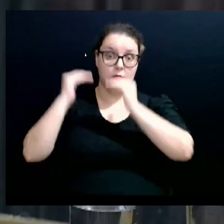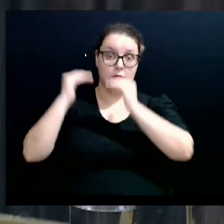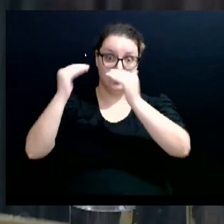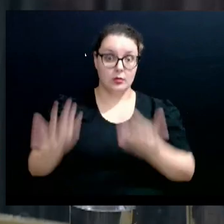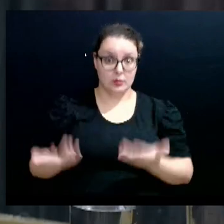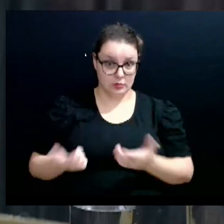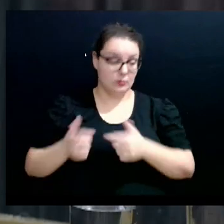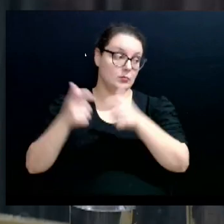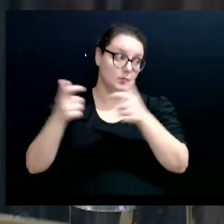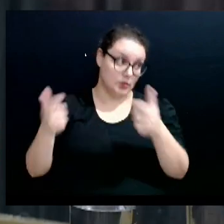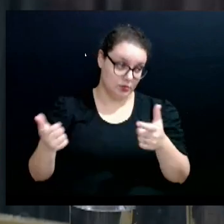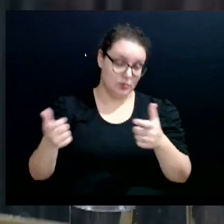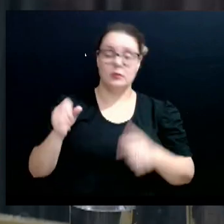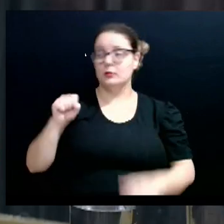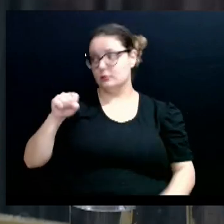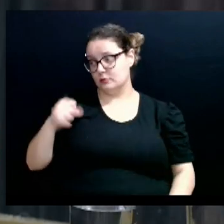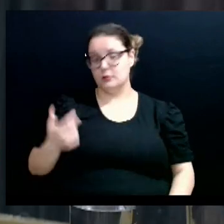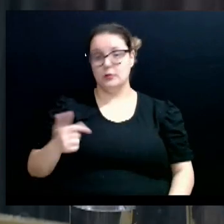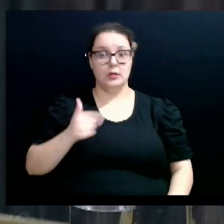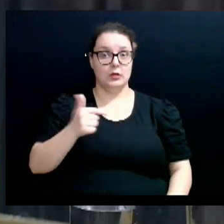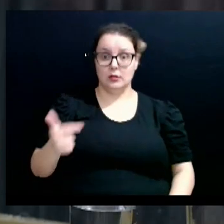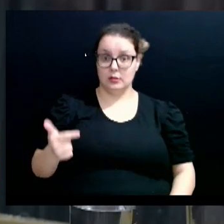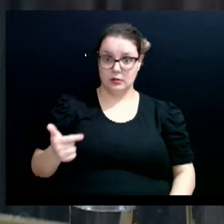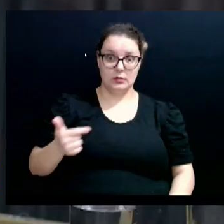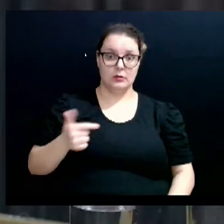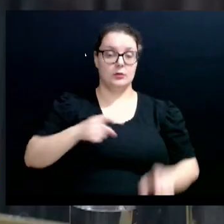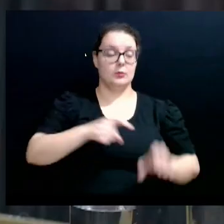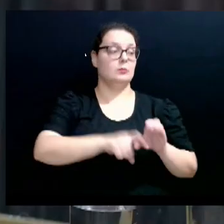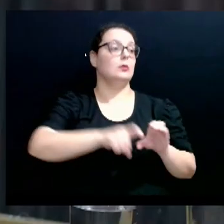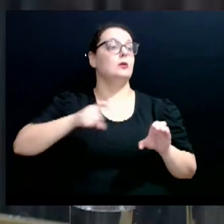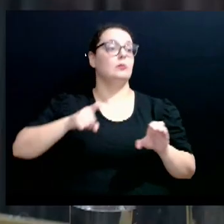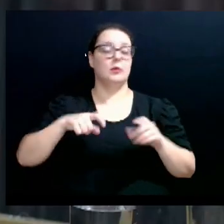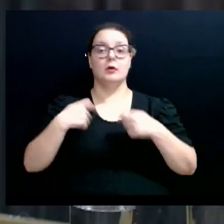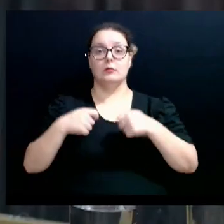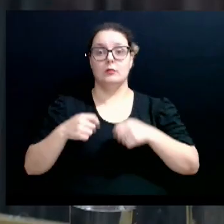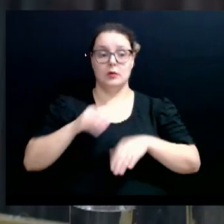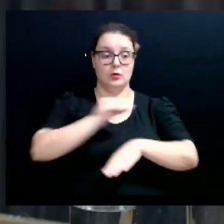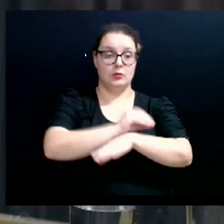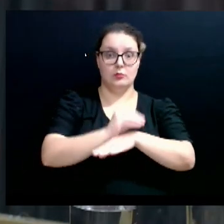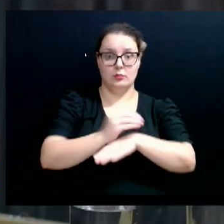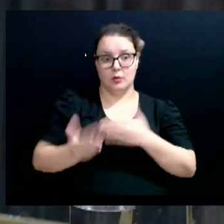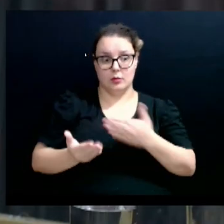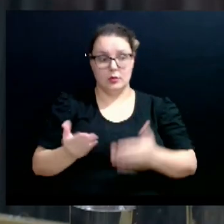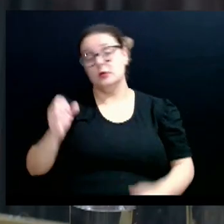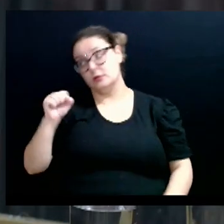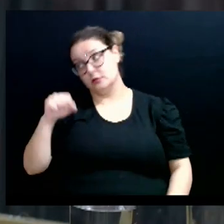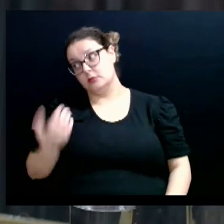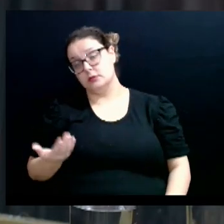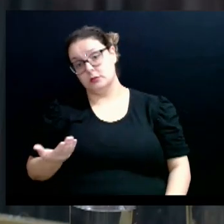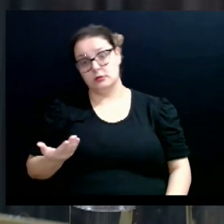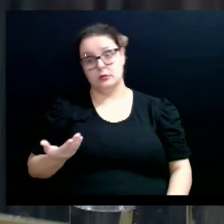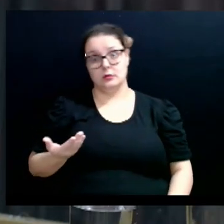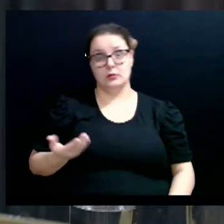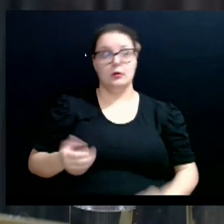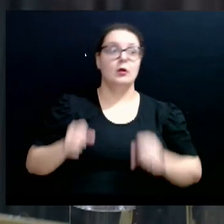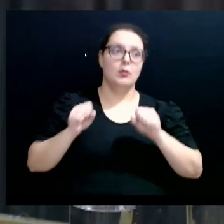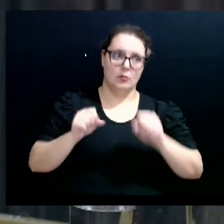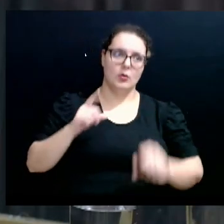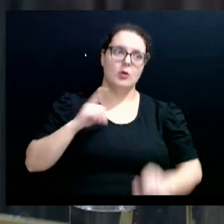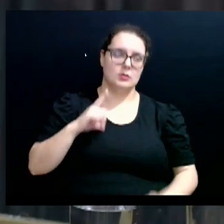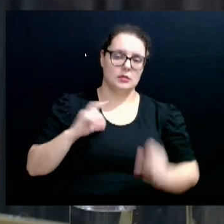Uhum, né, que não tem uma autonomia, que precisa de um cuidado ou, sim. eh pode haver sim um vínculo